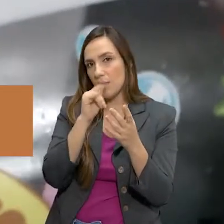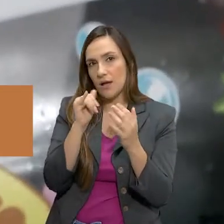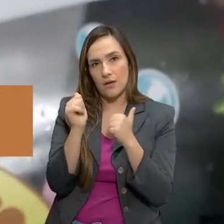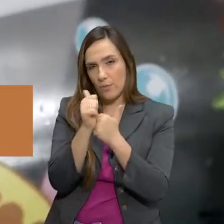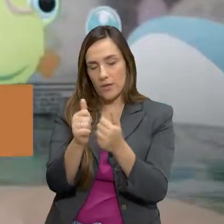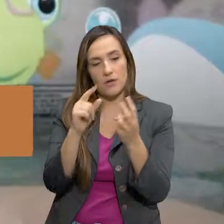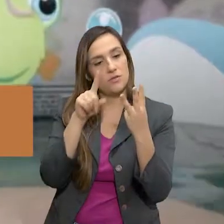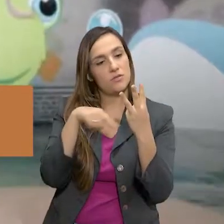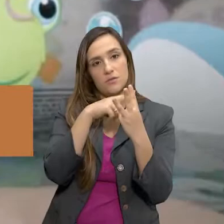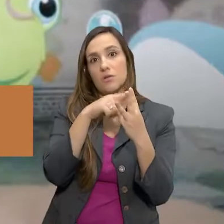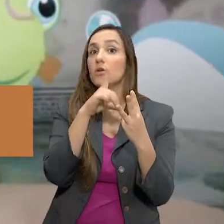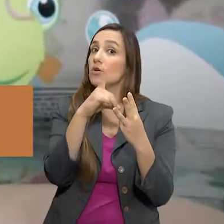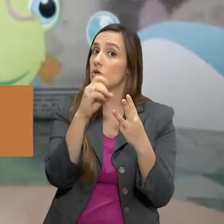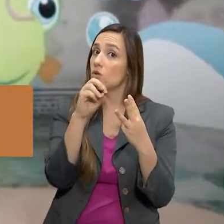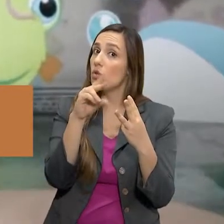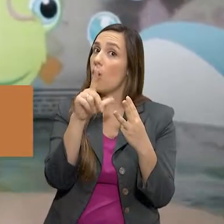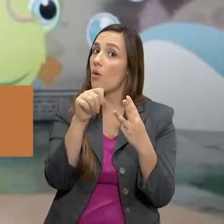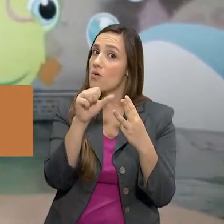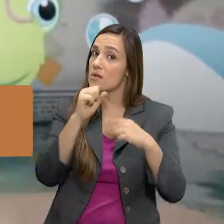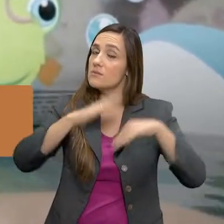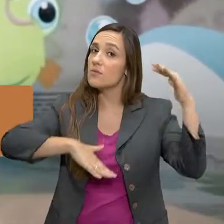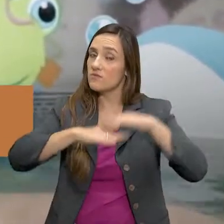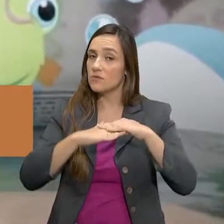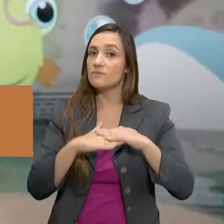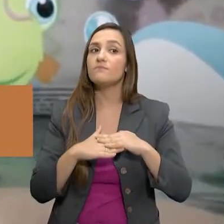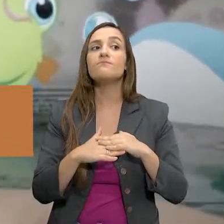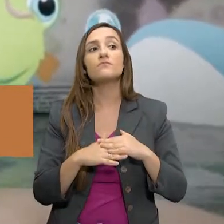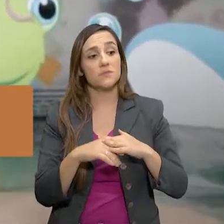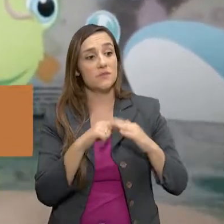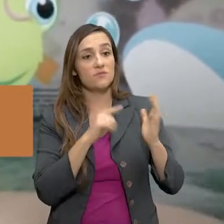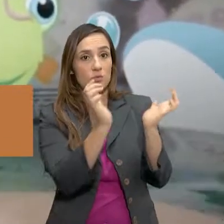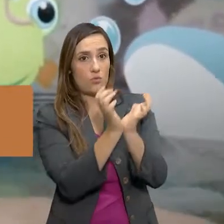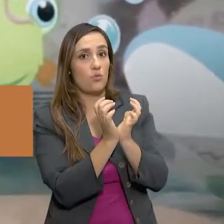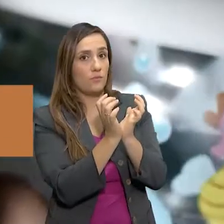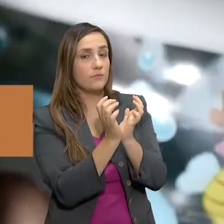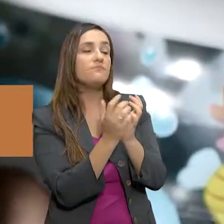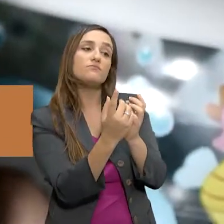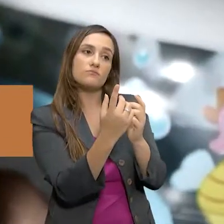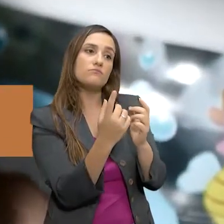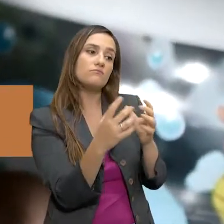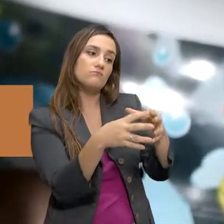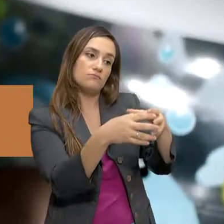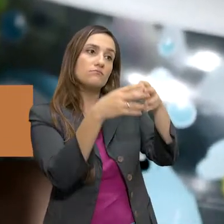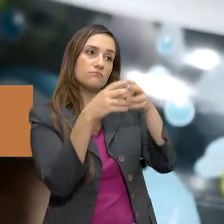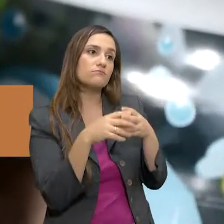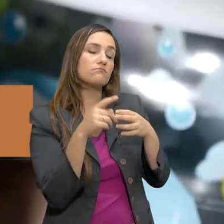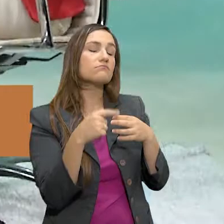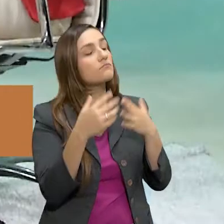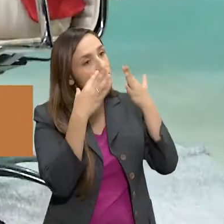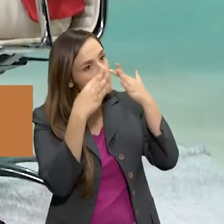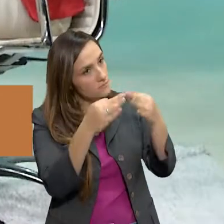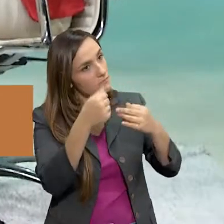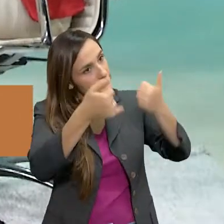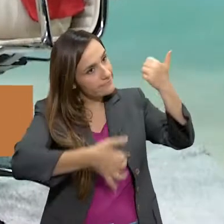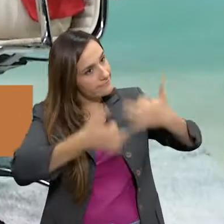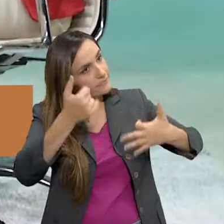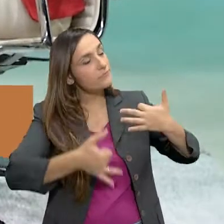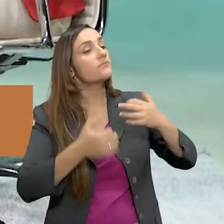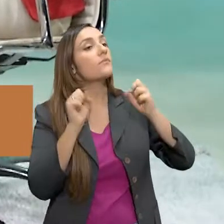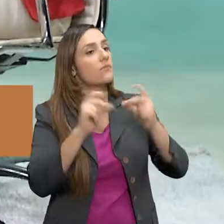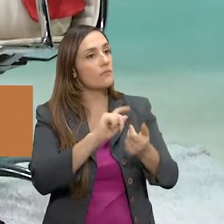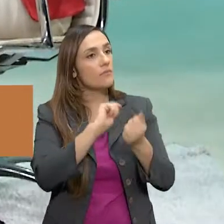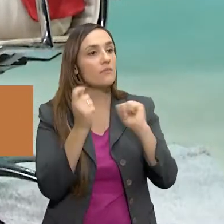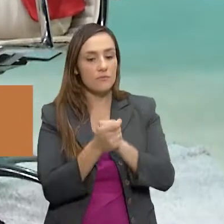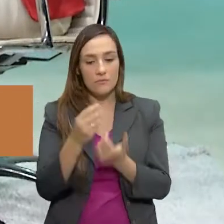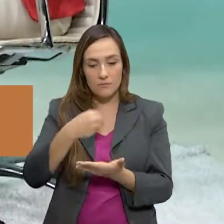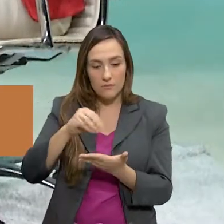doula. Então, elas não se confundem. E a gente, então, está ouvindo um grupo de doulas, nós ouvimos um grupo de doulas, já